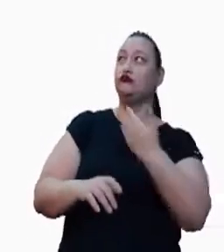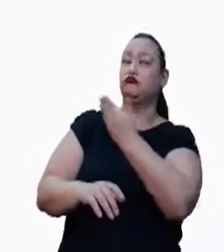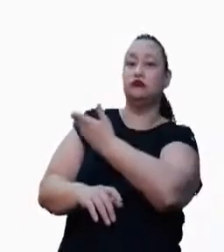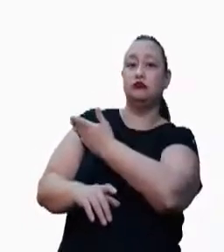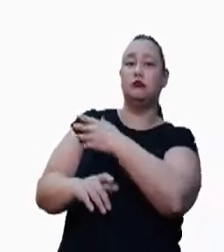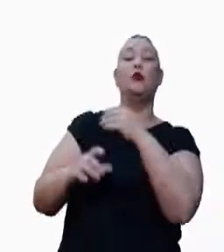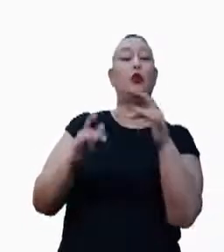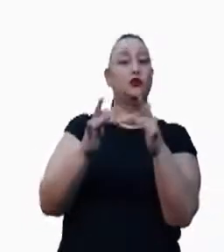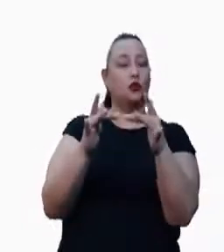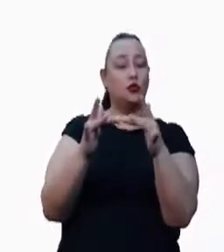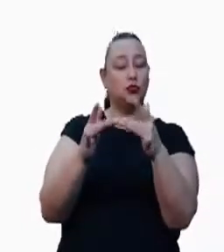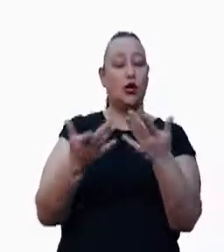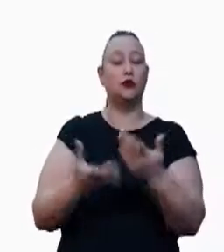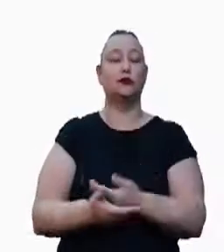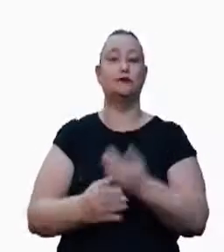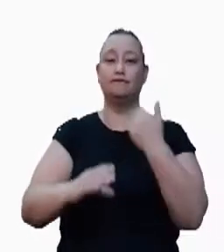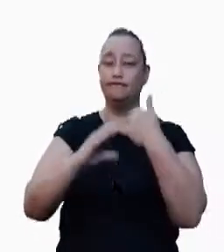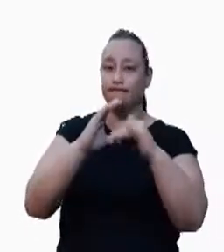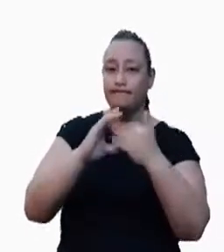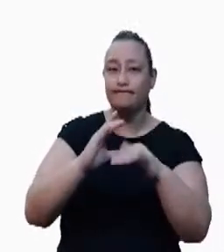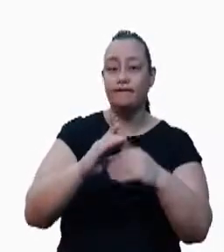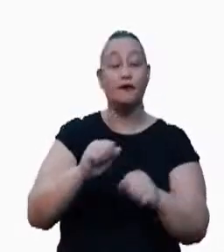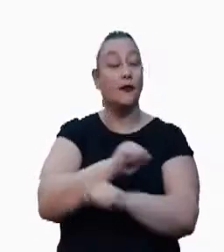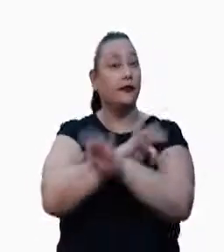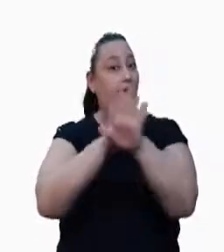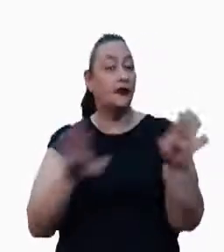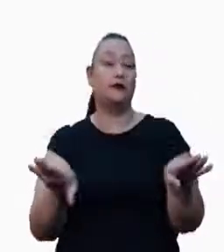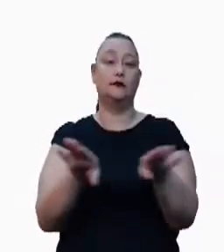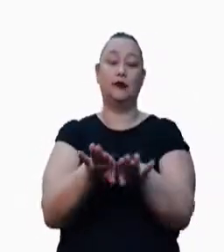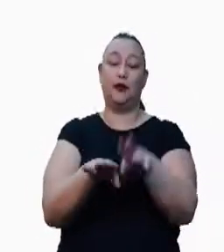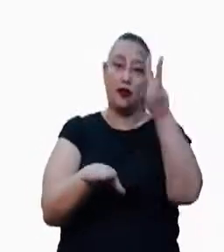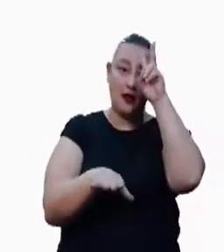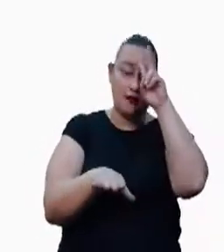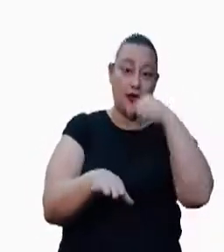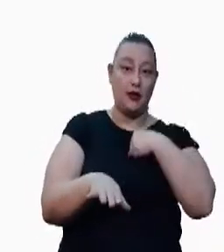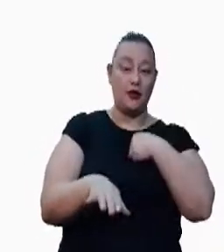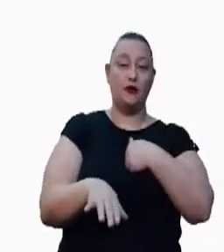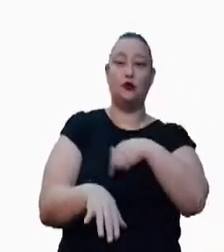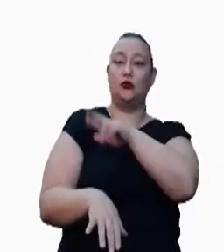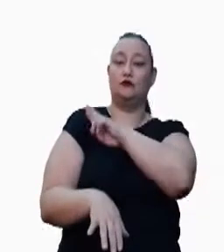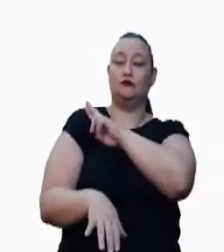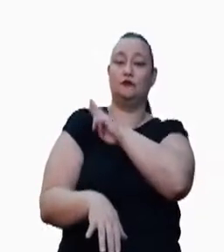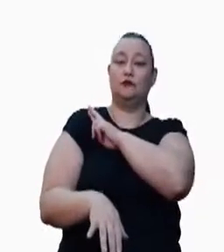contato. Deixar claro também, lembrar que eu sou embaixadora